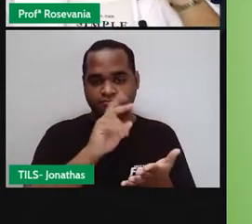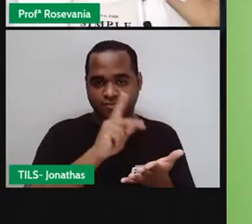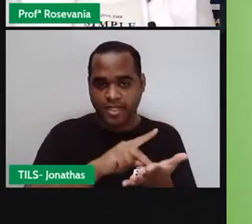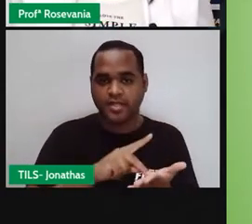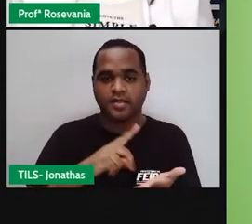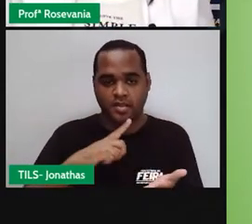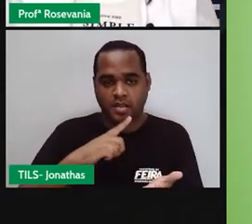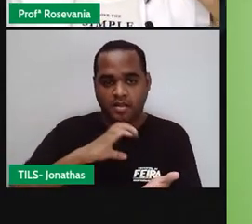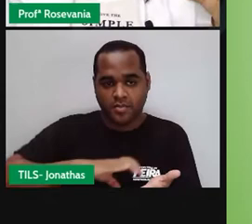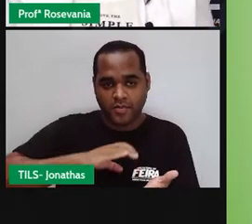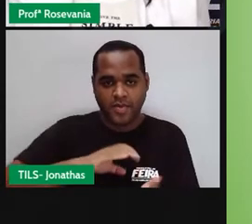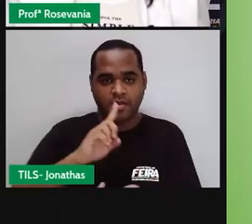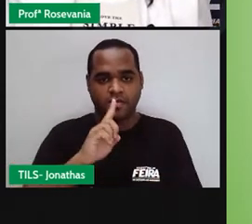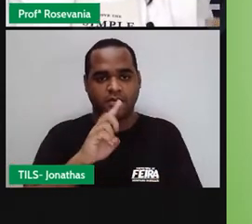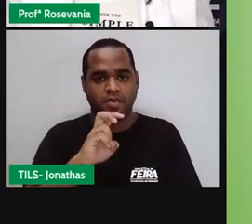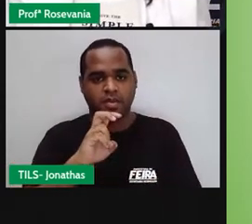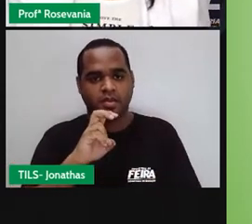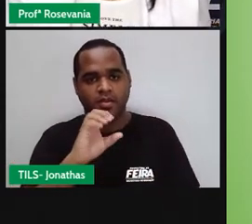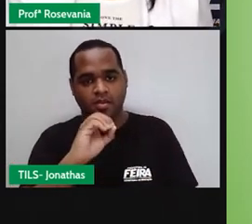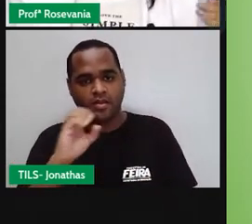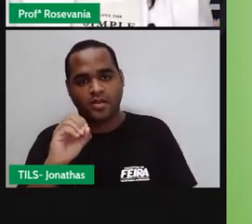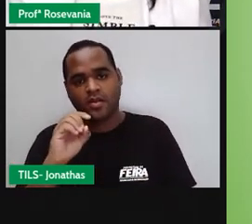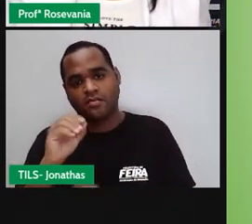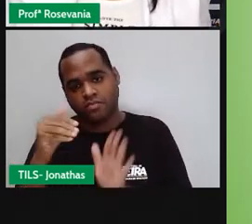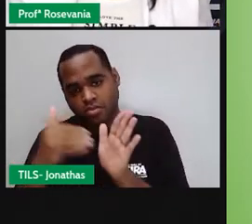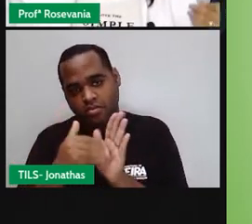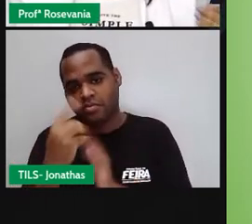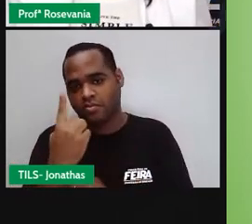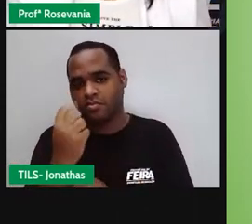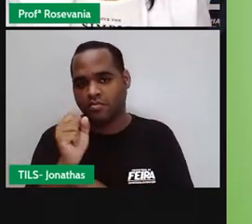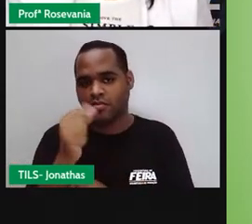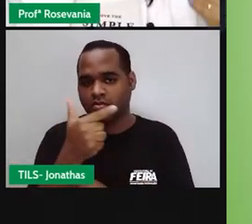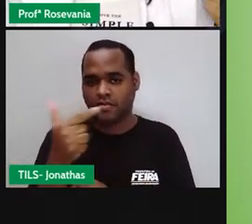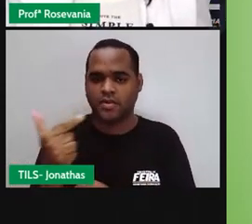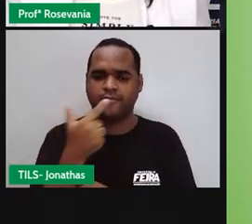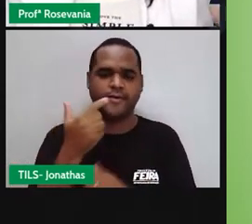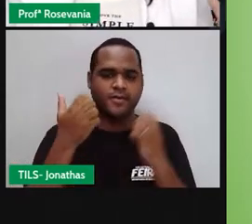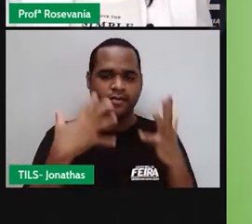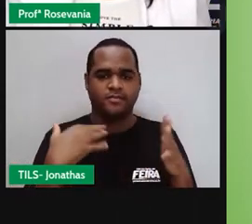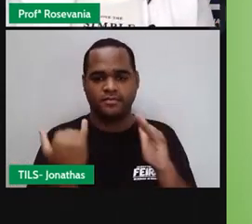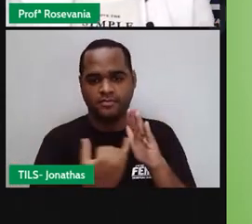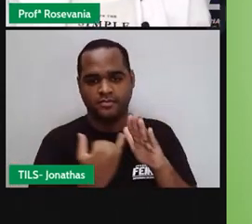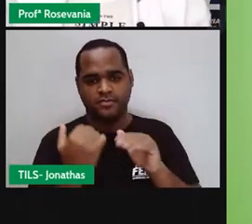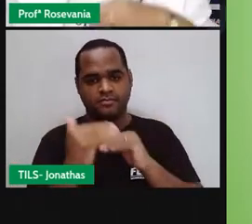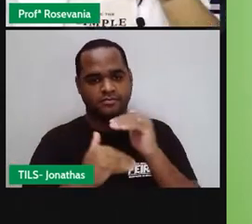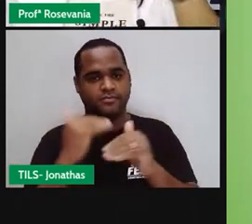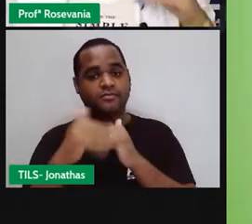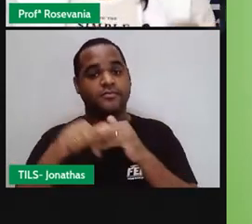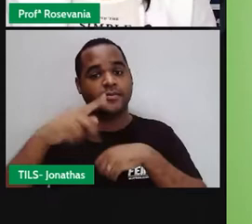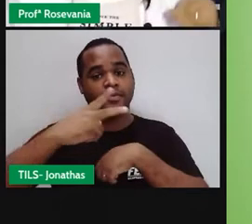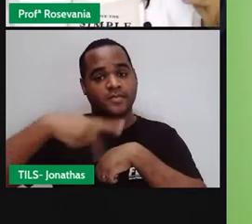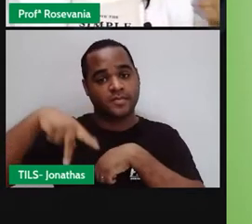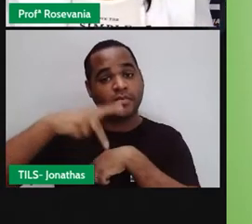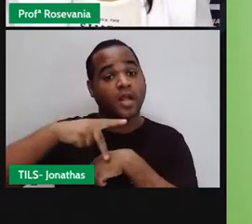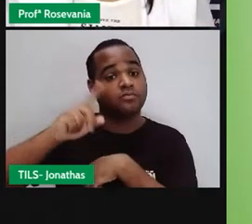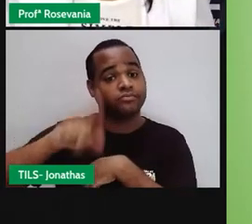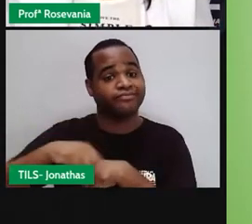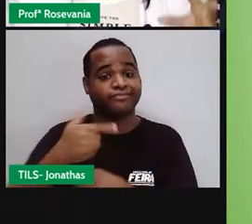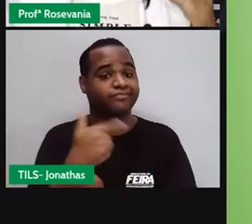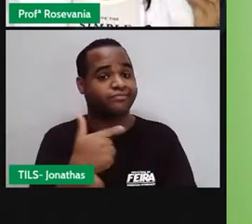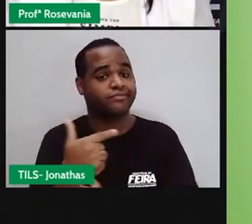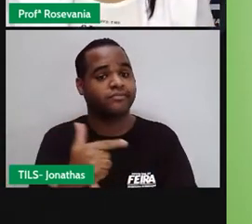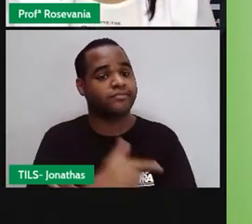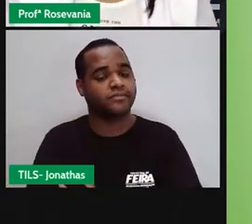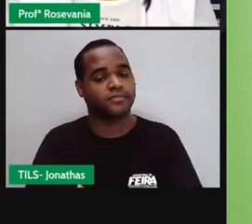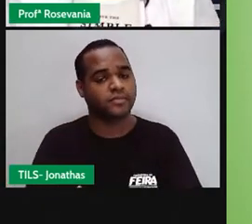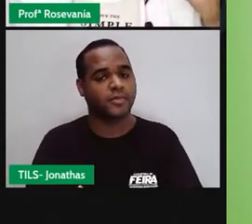1500 a 1822, não houve desenvolvimento industrial em nosso país. Isso mesmo. Não houve, né?